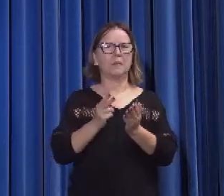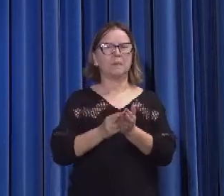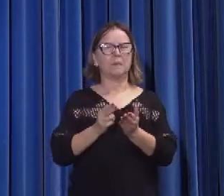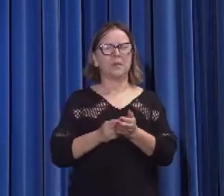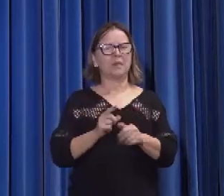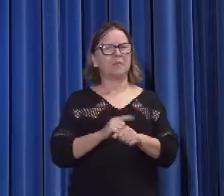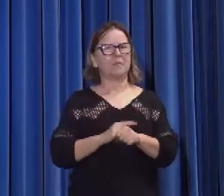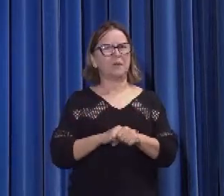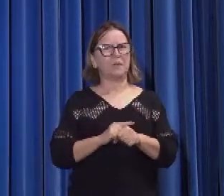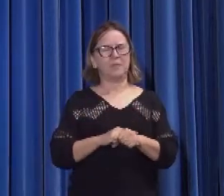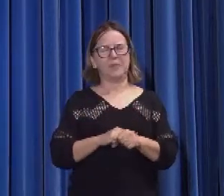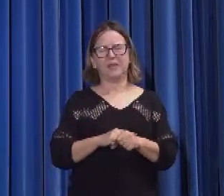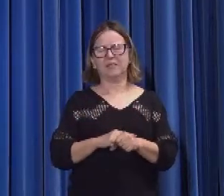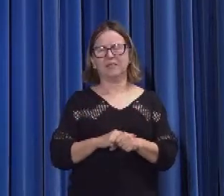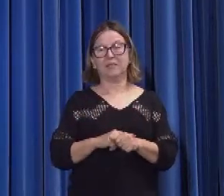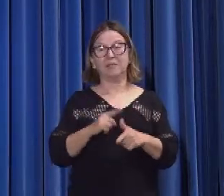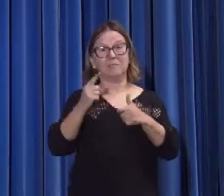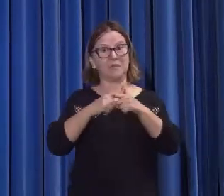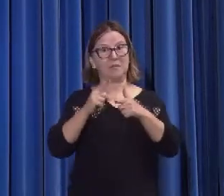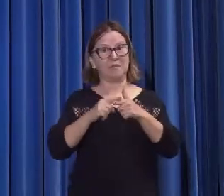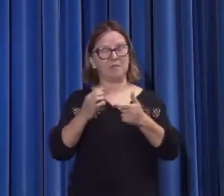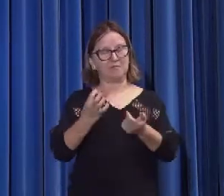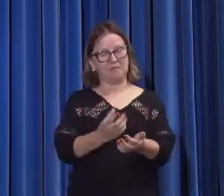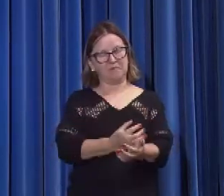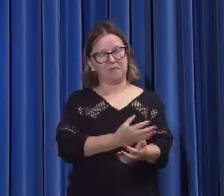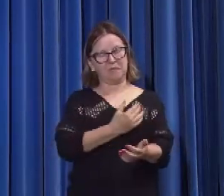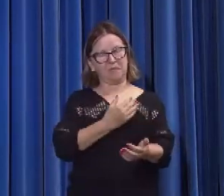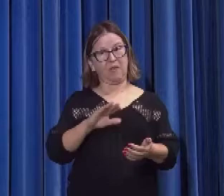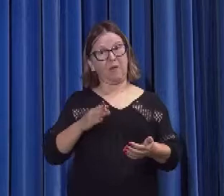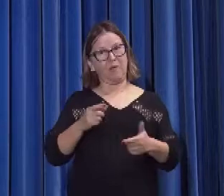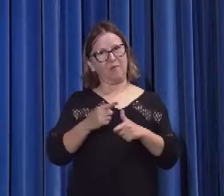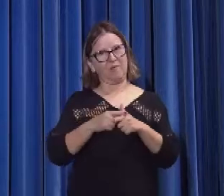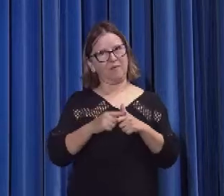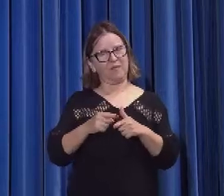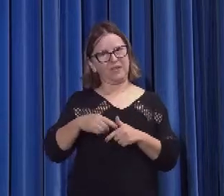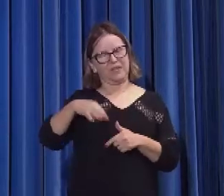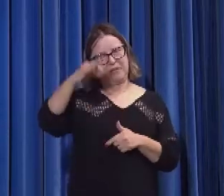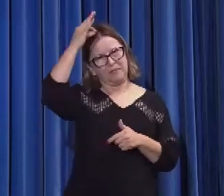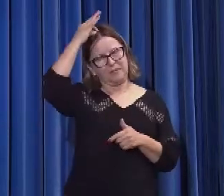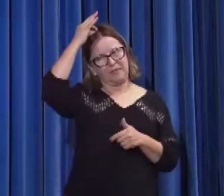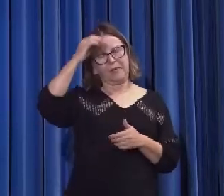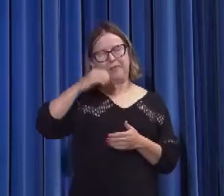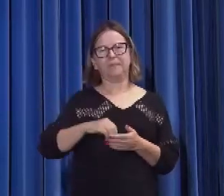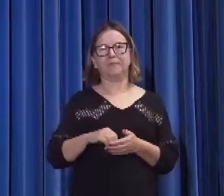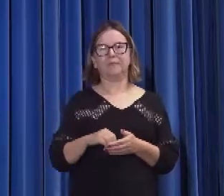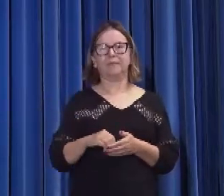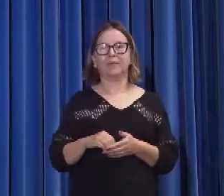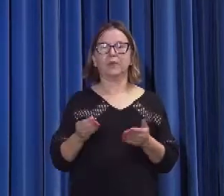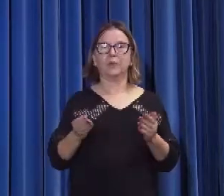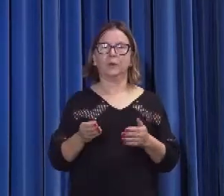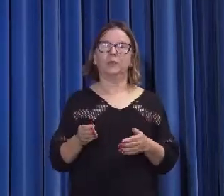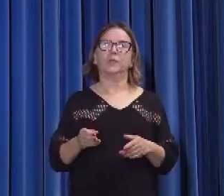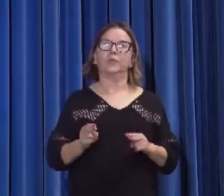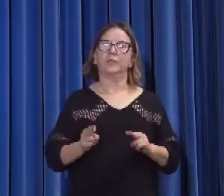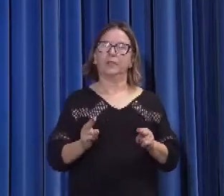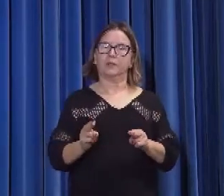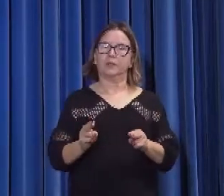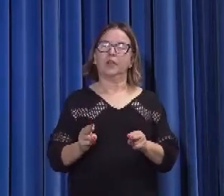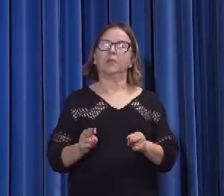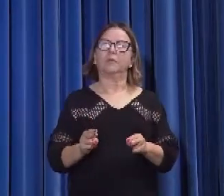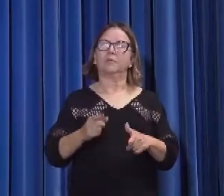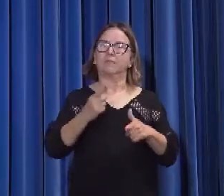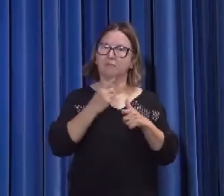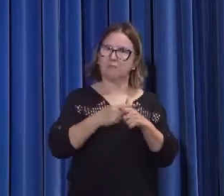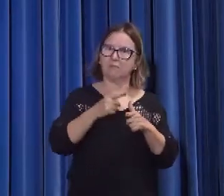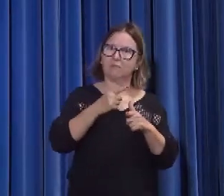atacados emocional e espiritualmente. E nós temos sido atacados. Agora, para quem